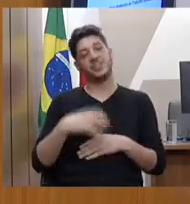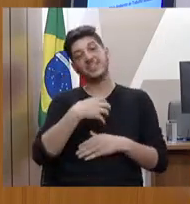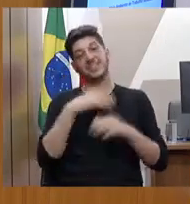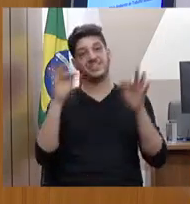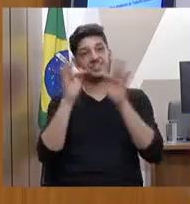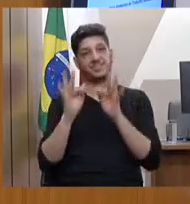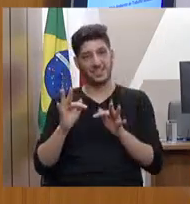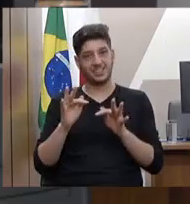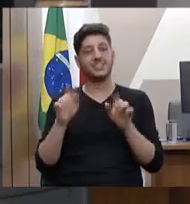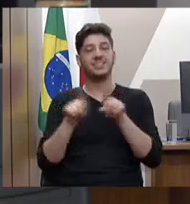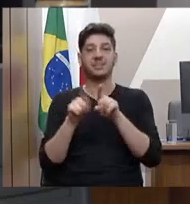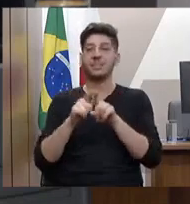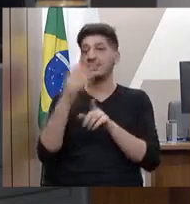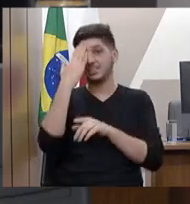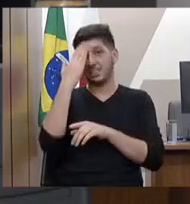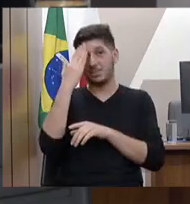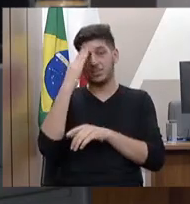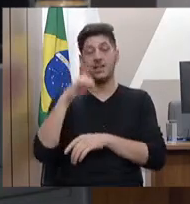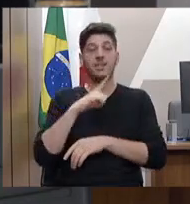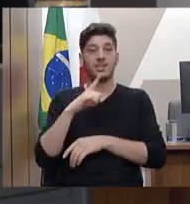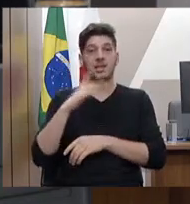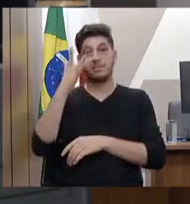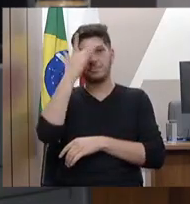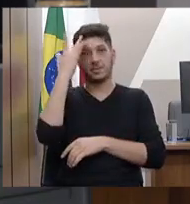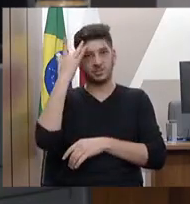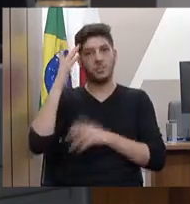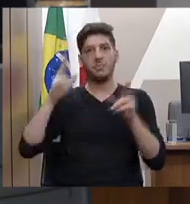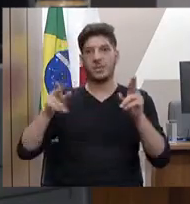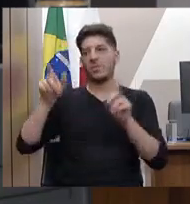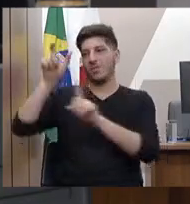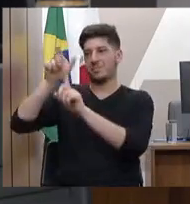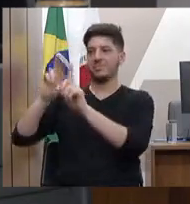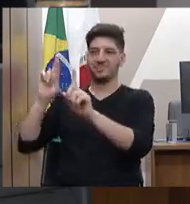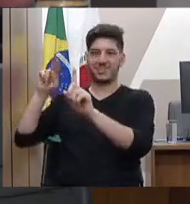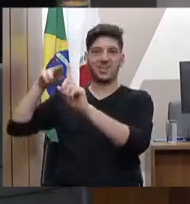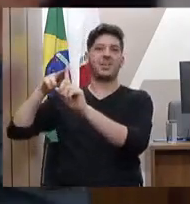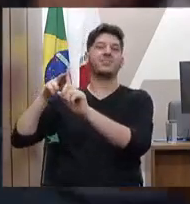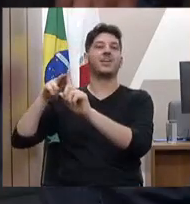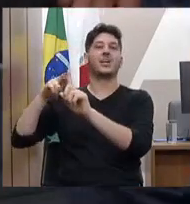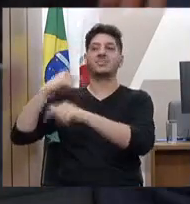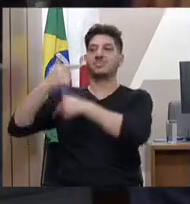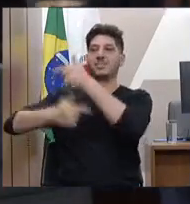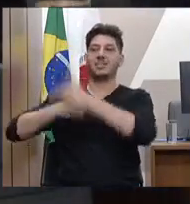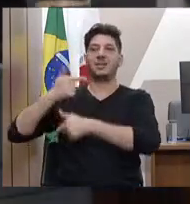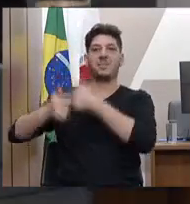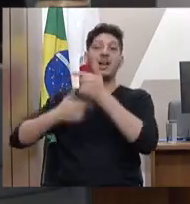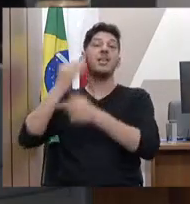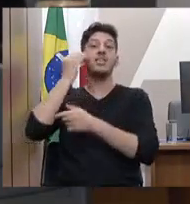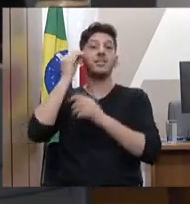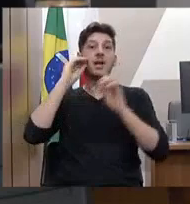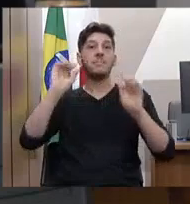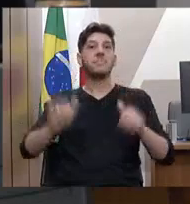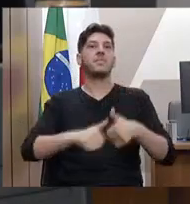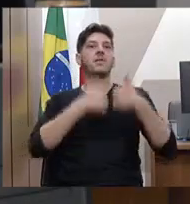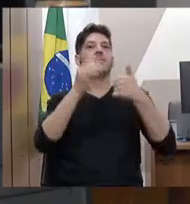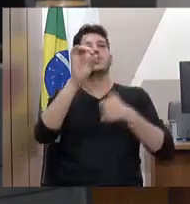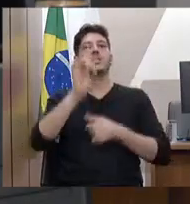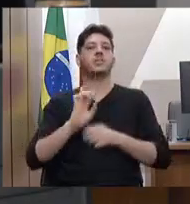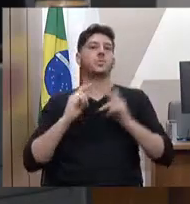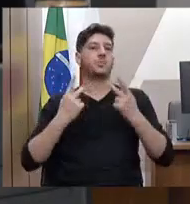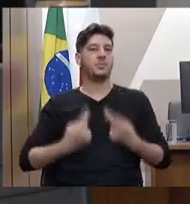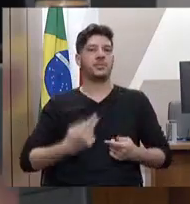de saber que nós temos pessoas como ele que tem trabalhado para efetivar esses direitos humanos dos